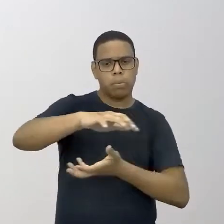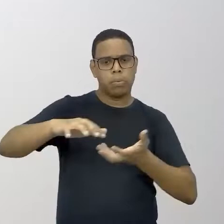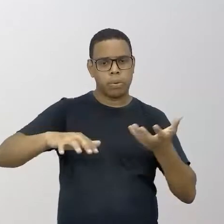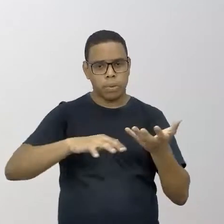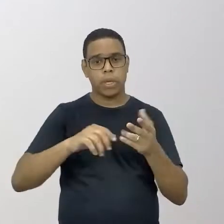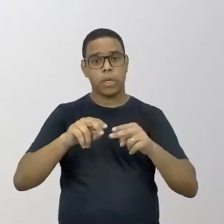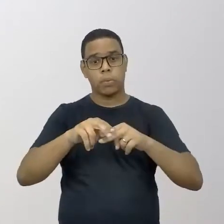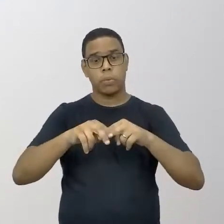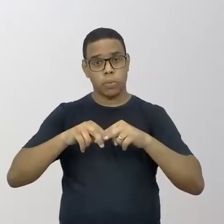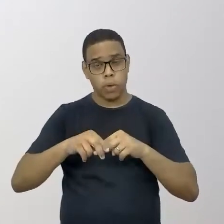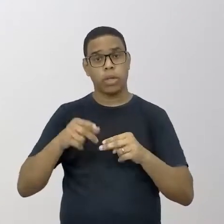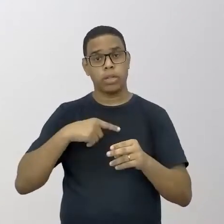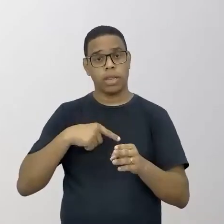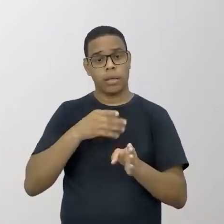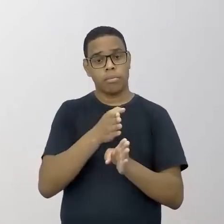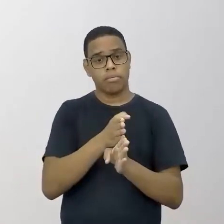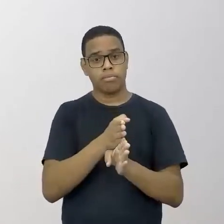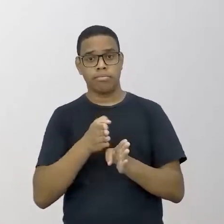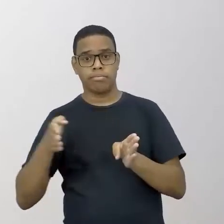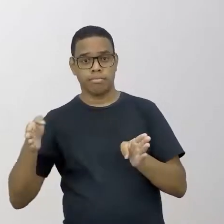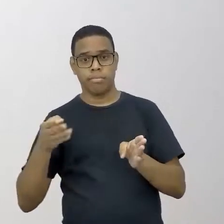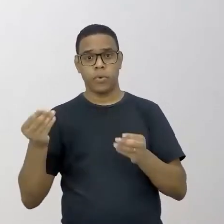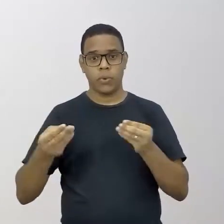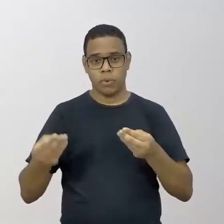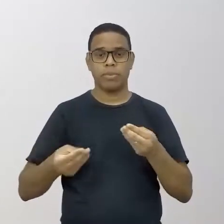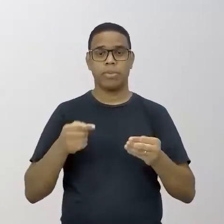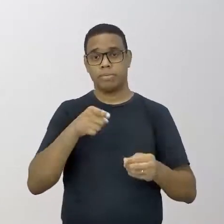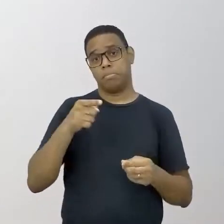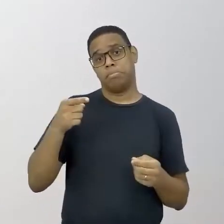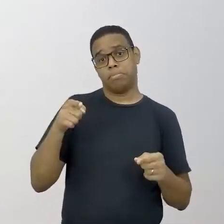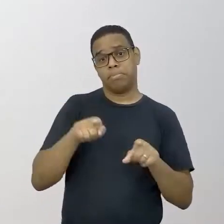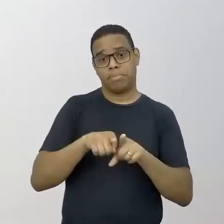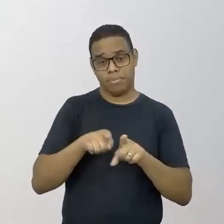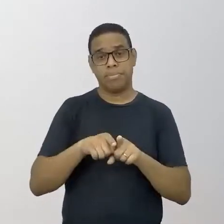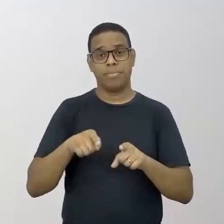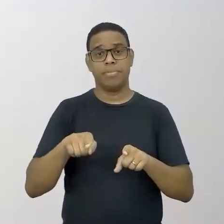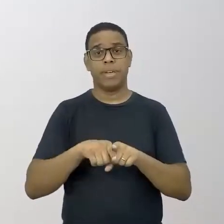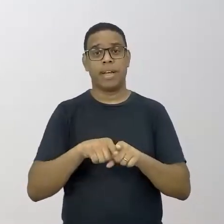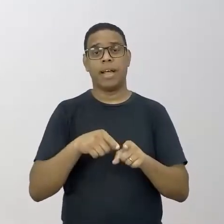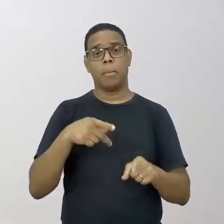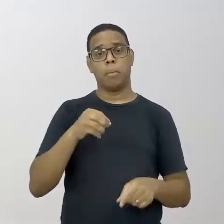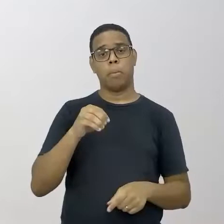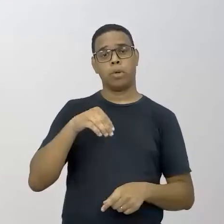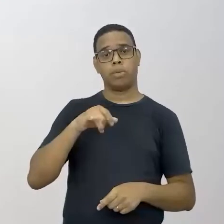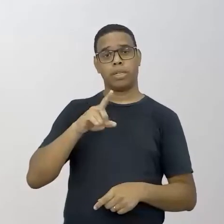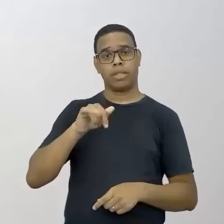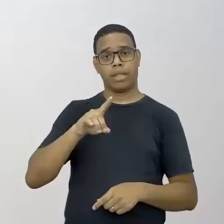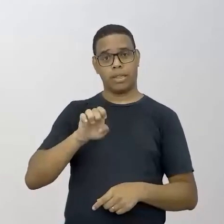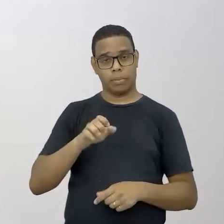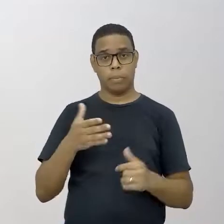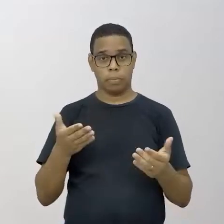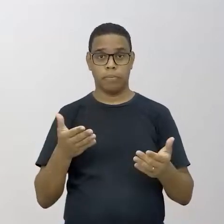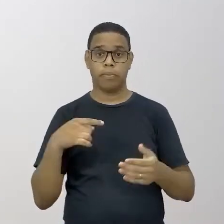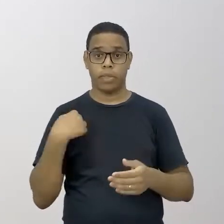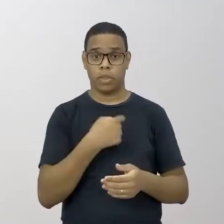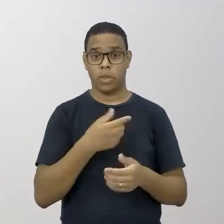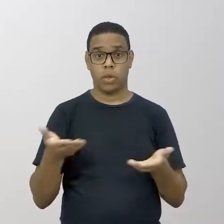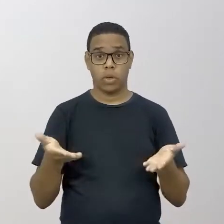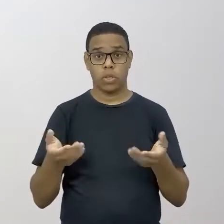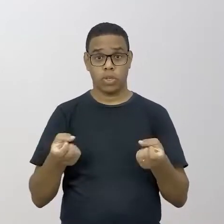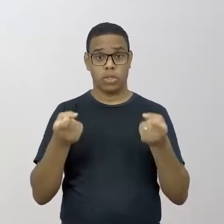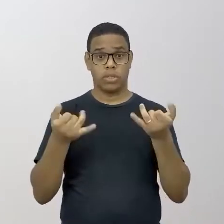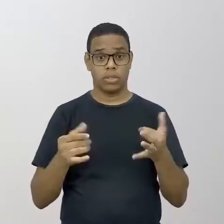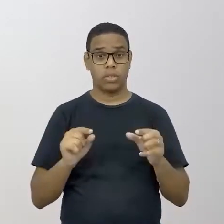o advento da modernidade e, se você preferir, também da pós-modernidade. Hoje nós vamos fazer o